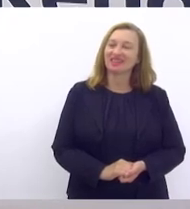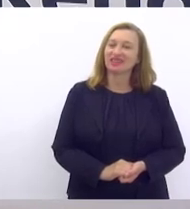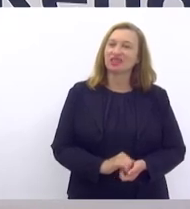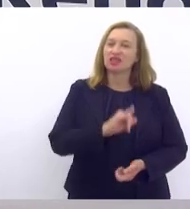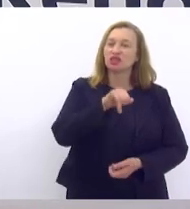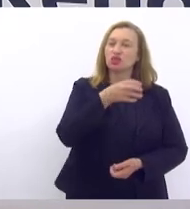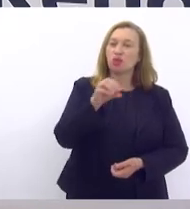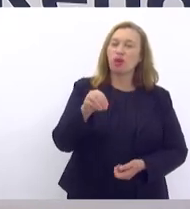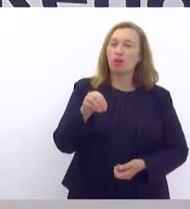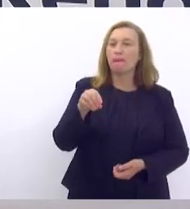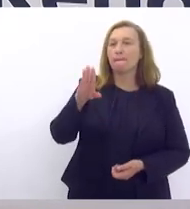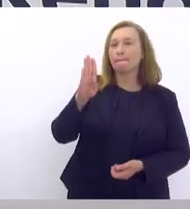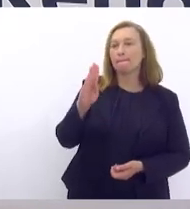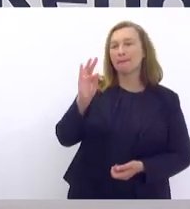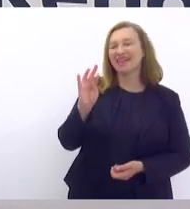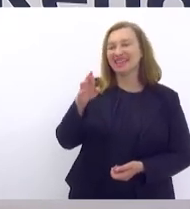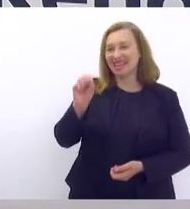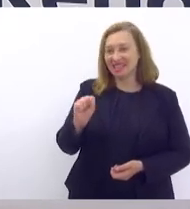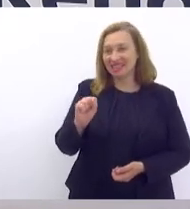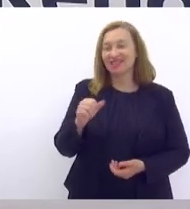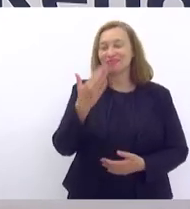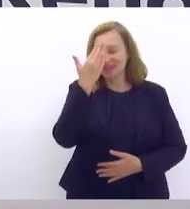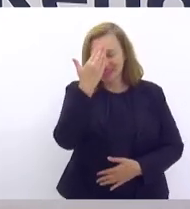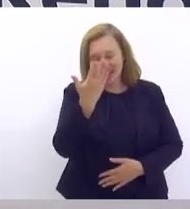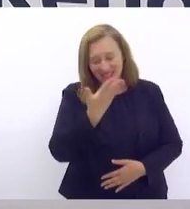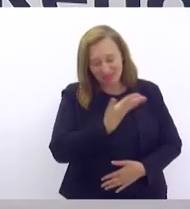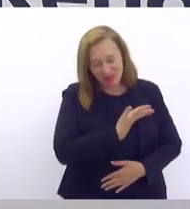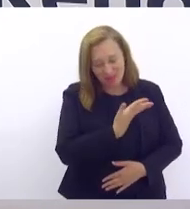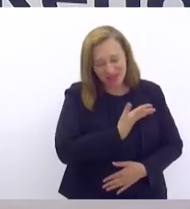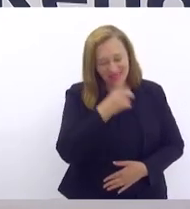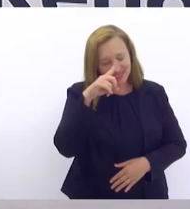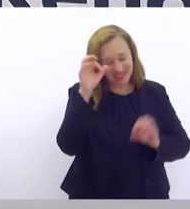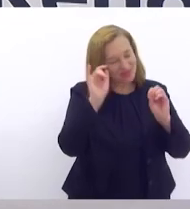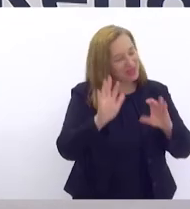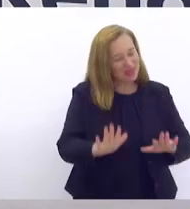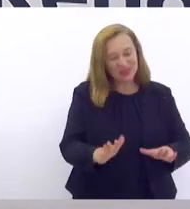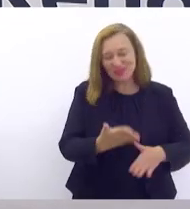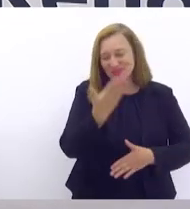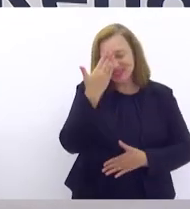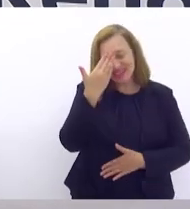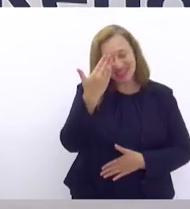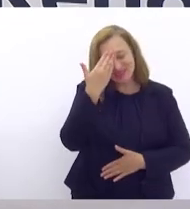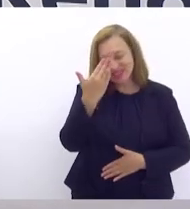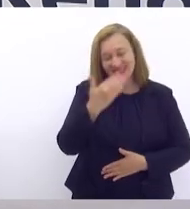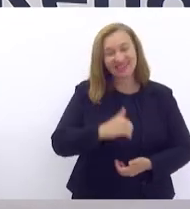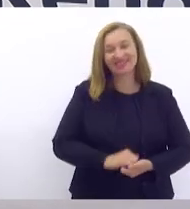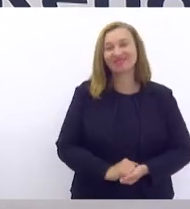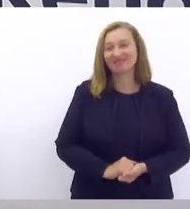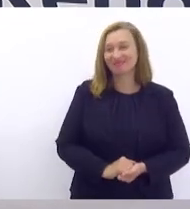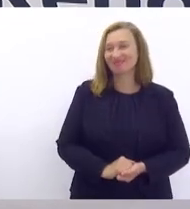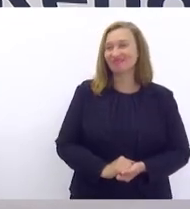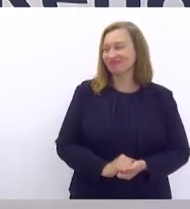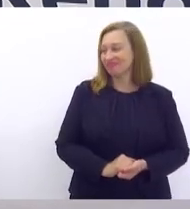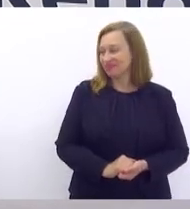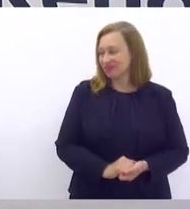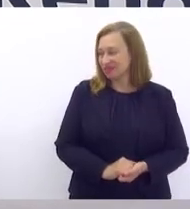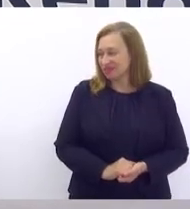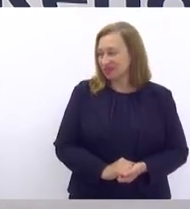João Batista. João Batista, obrigado, meu querido. Deus te abençoe, viu? Muito obrigado, irmão. Obrigado, viu?